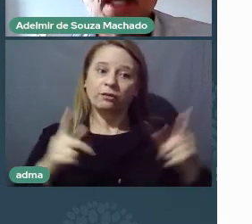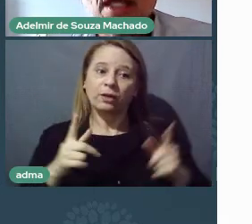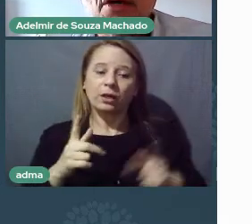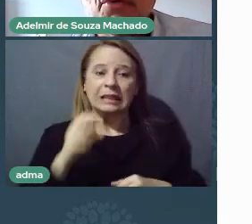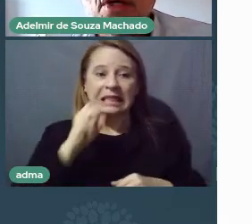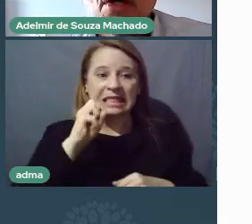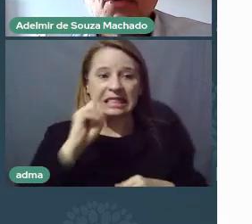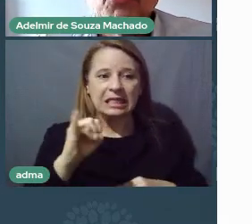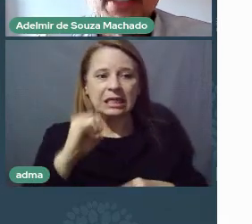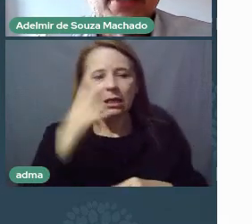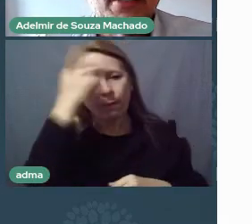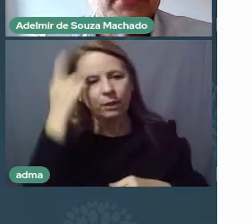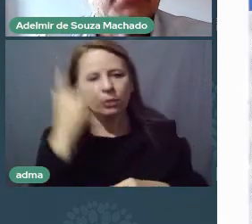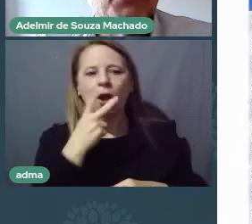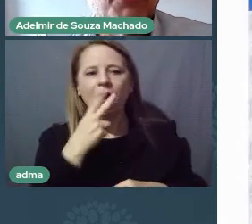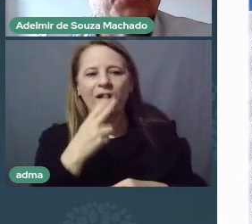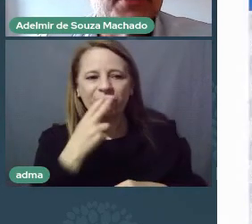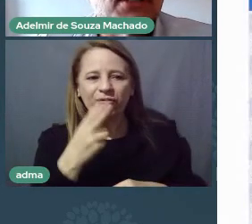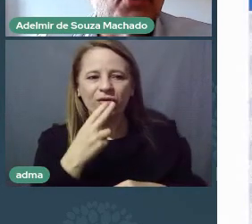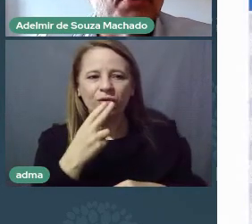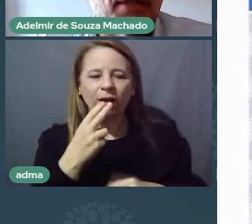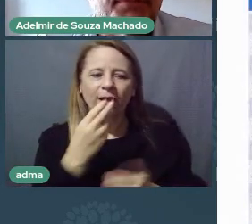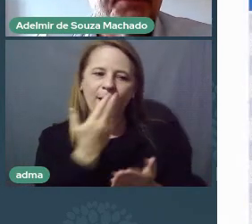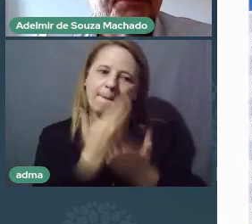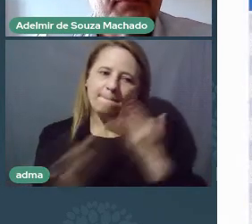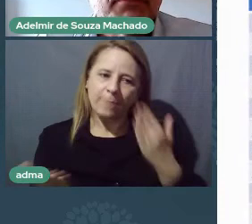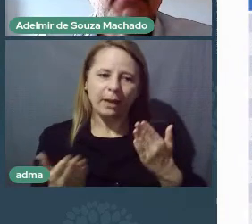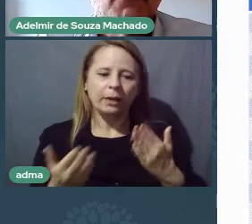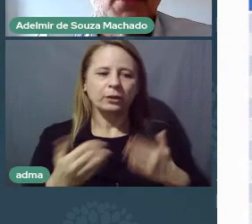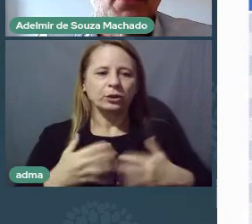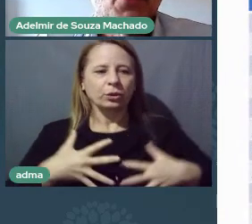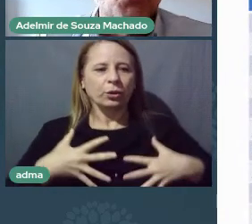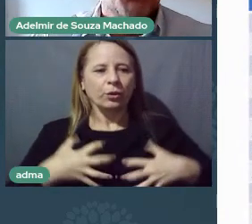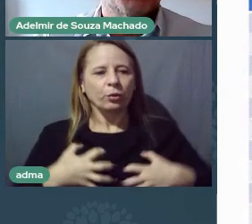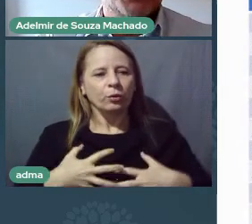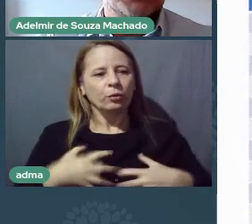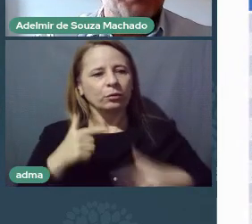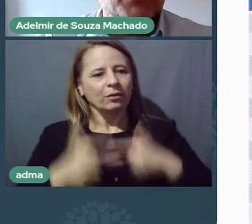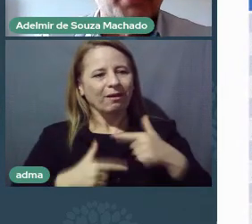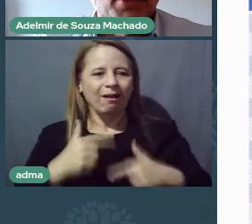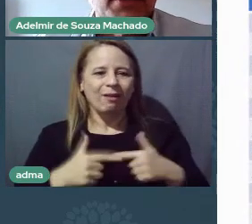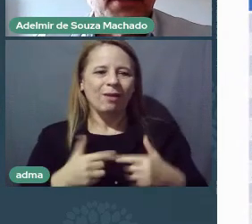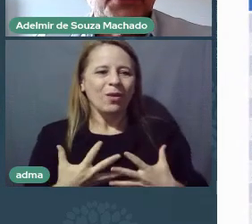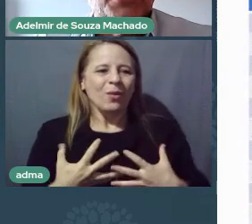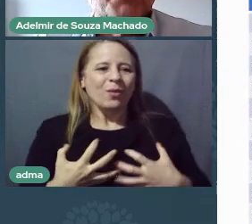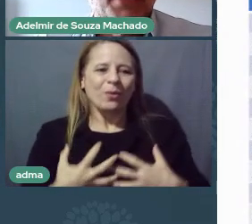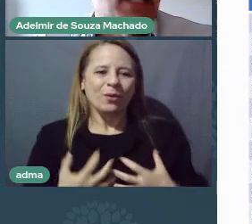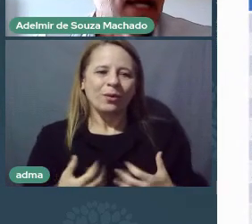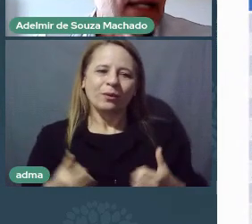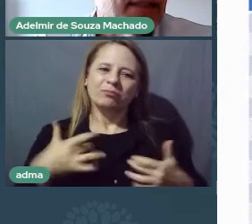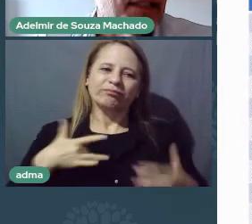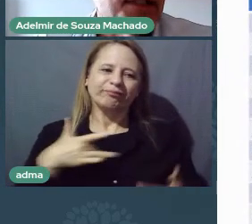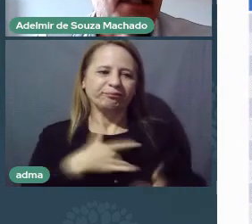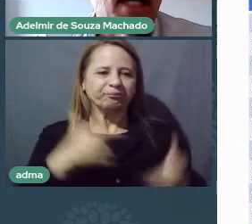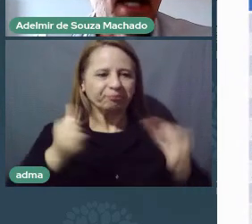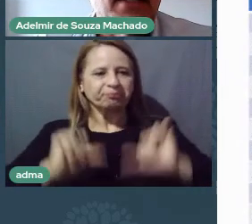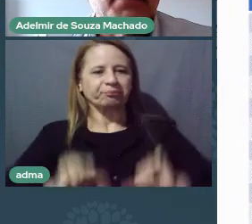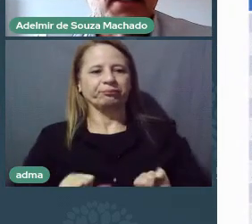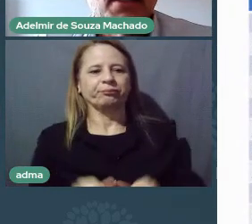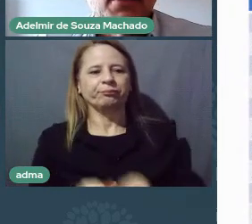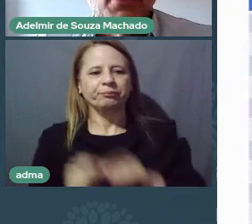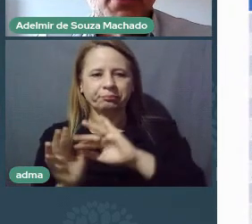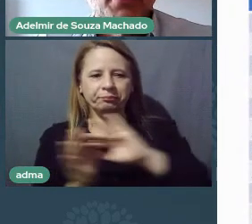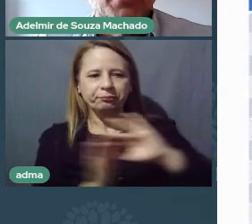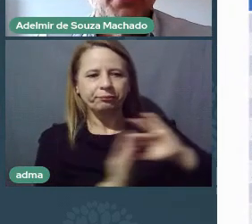indivíduos tenham um decréscimo na função do pulmão. Um outro aspecto importante para a característica